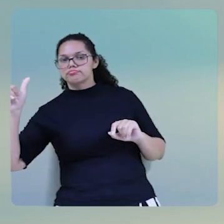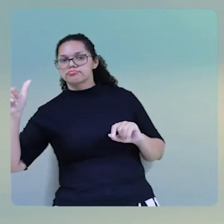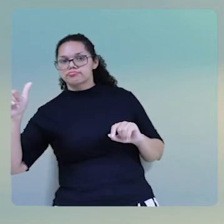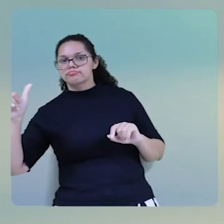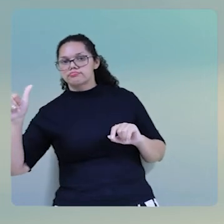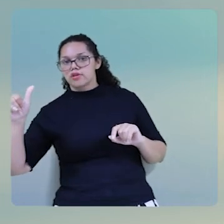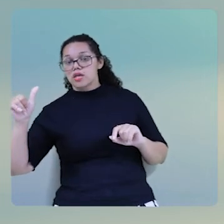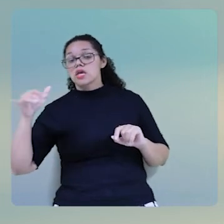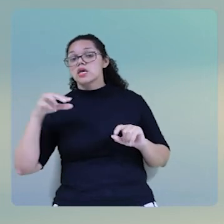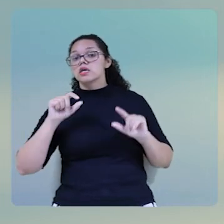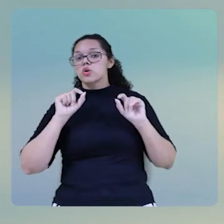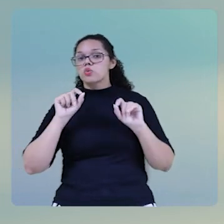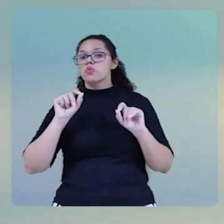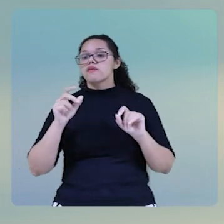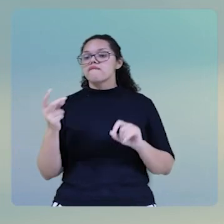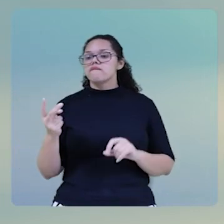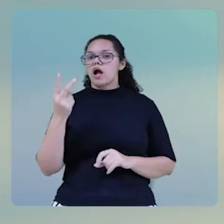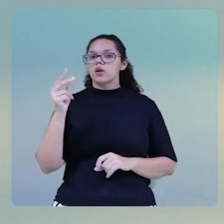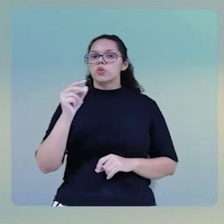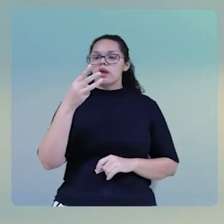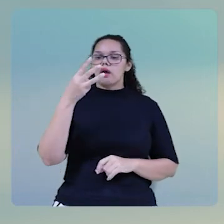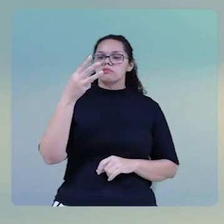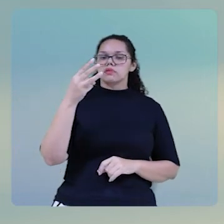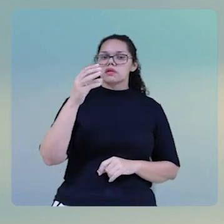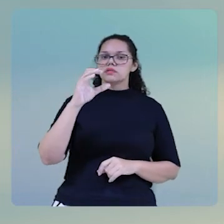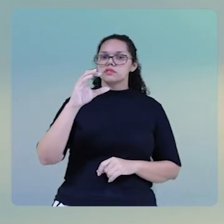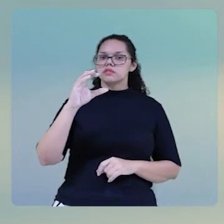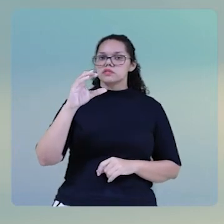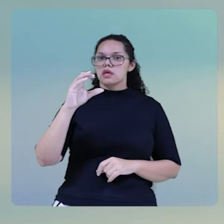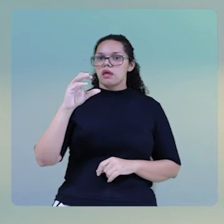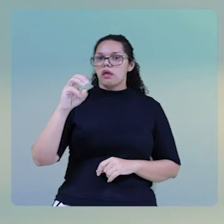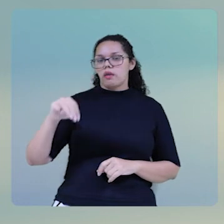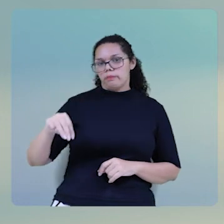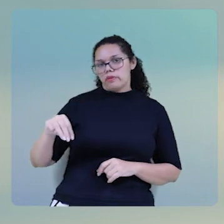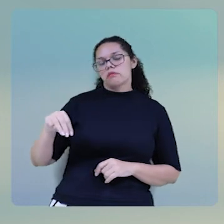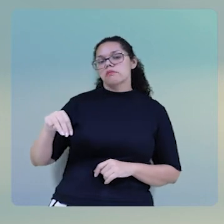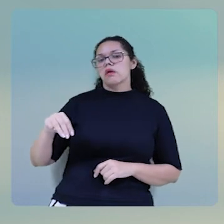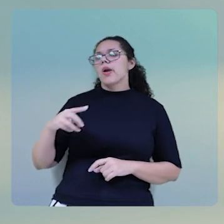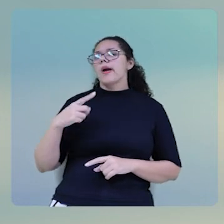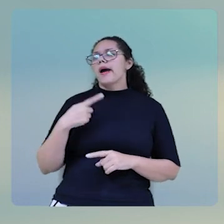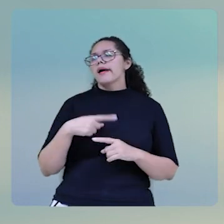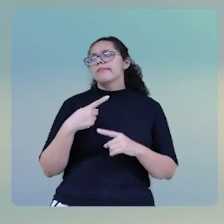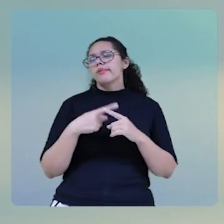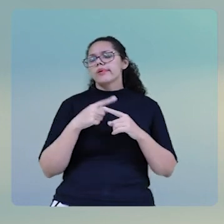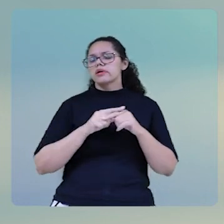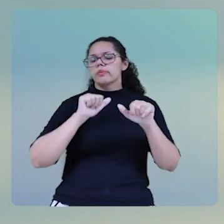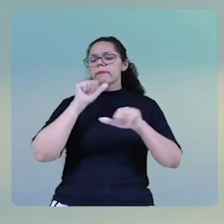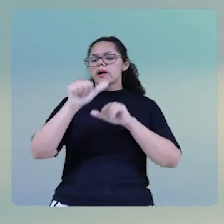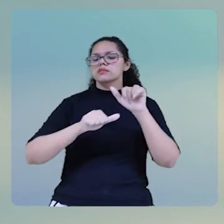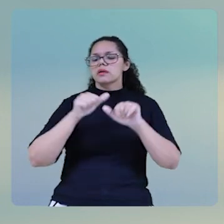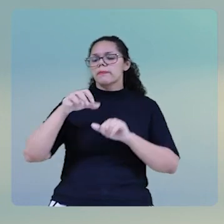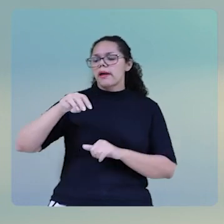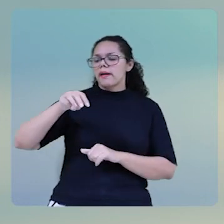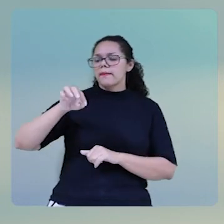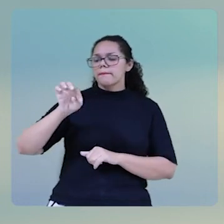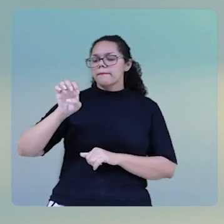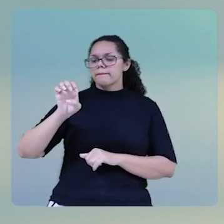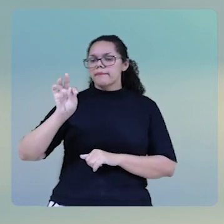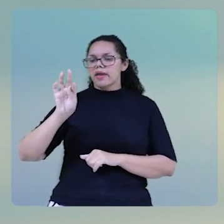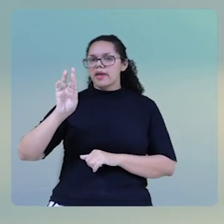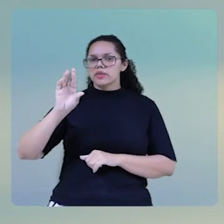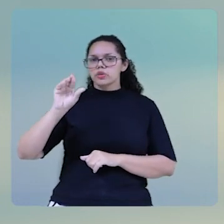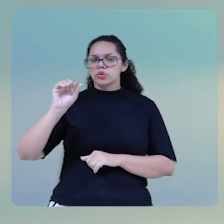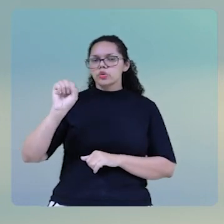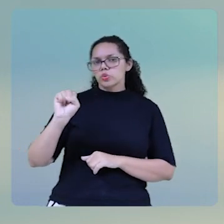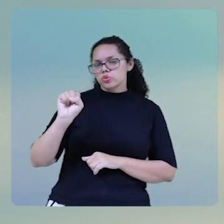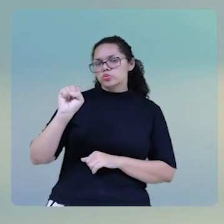3 centímetros. Professor, não tem que passar para metros, não? Essa não. Por quê? Porque aqui está em centímetros e aqui está em